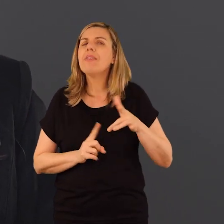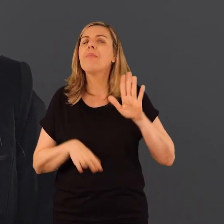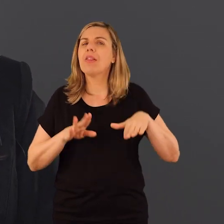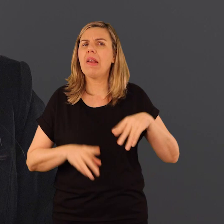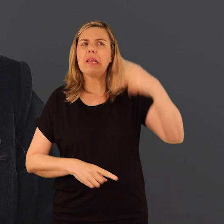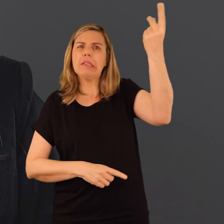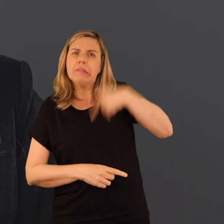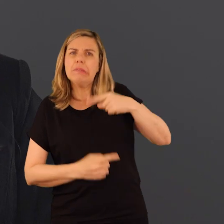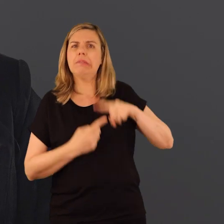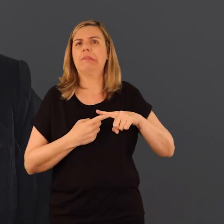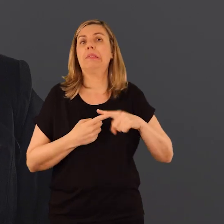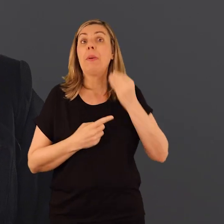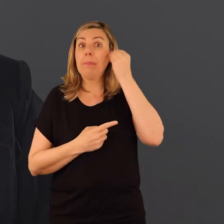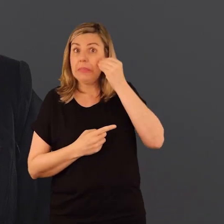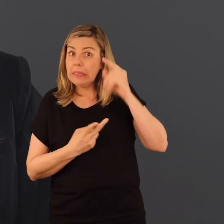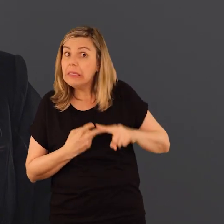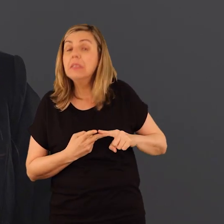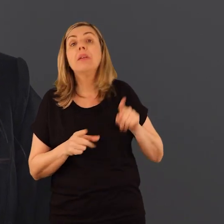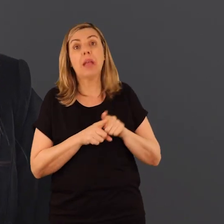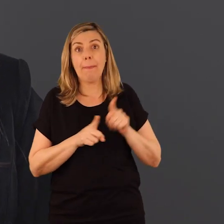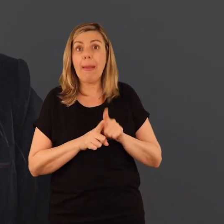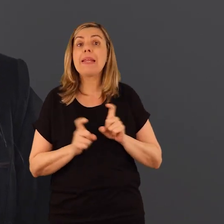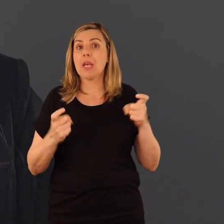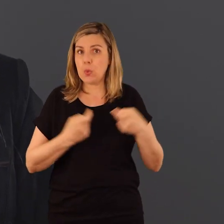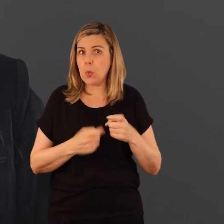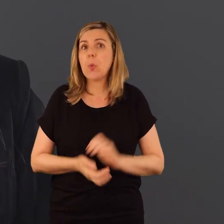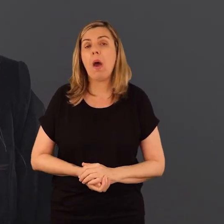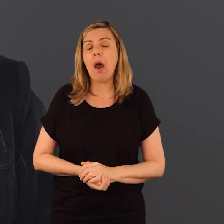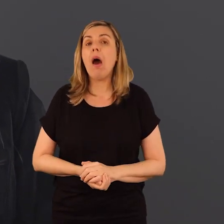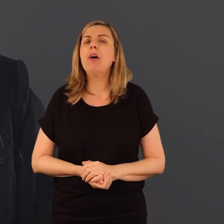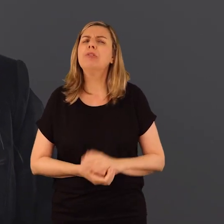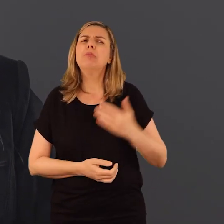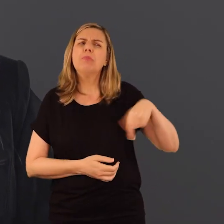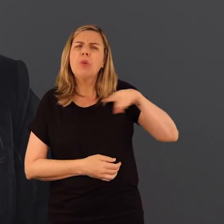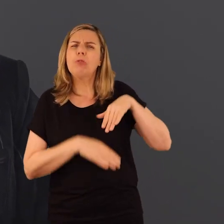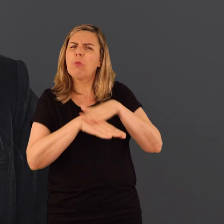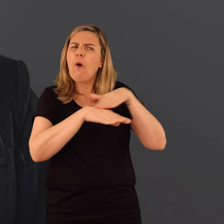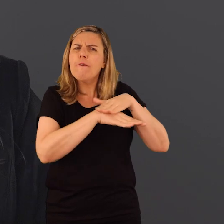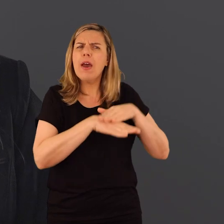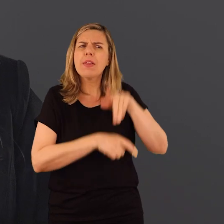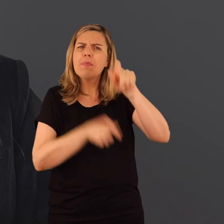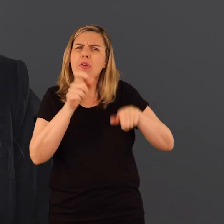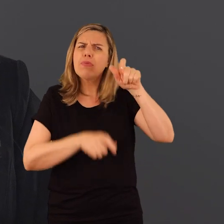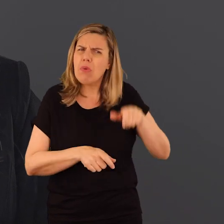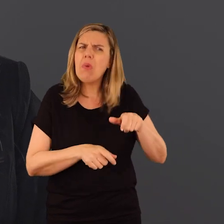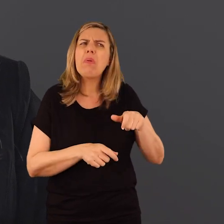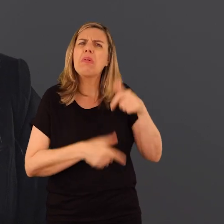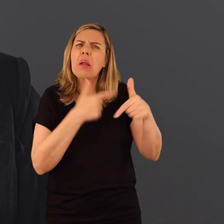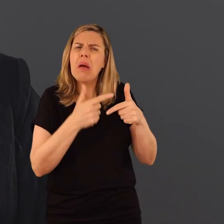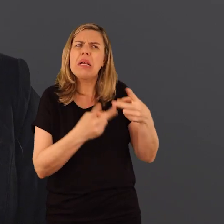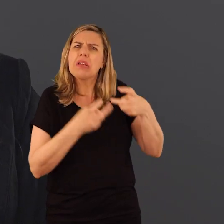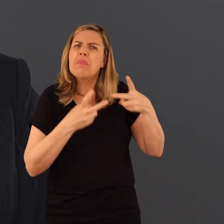física, psíquica e até sexual. Quando conversamos com esses empregadores que exploram essa mão de obra